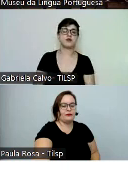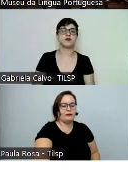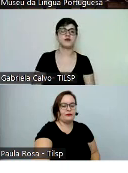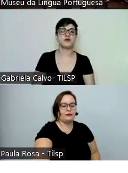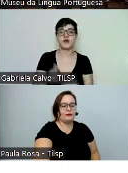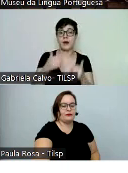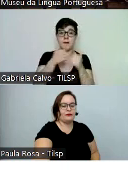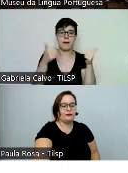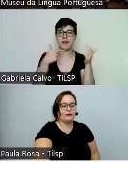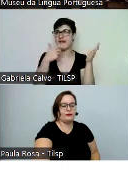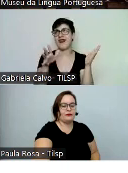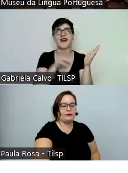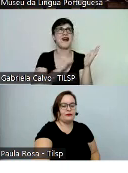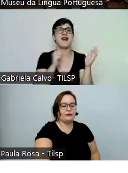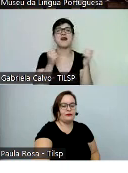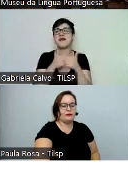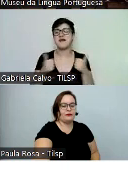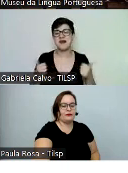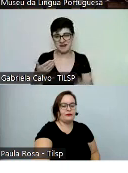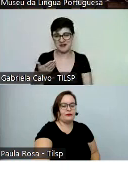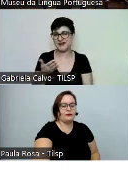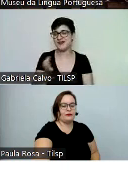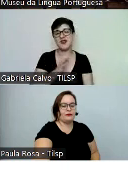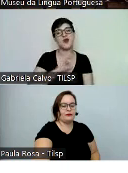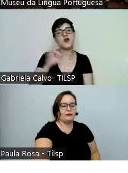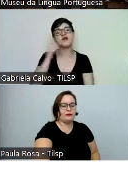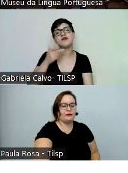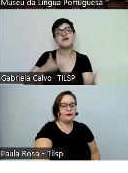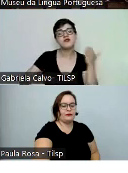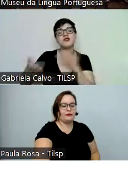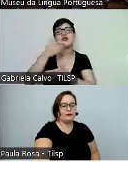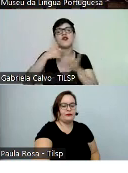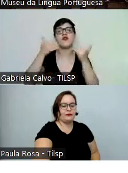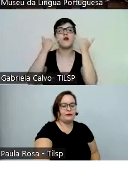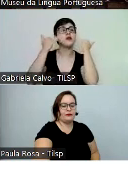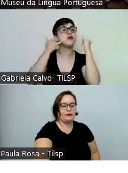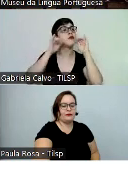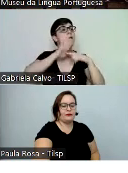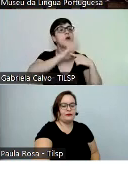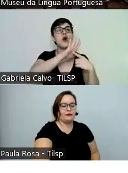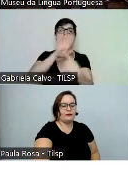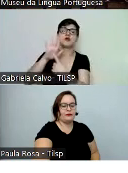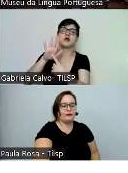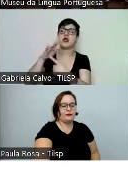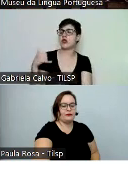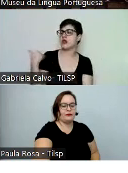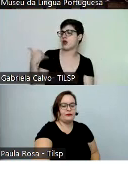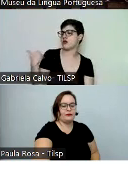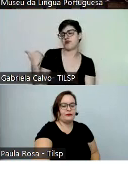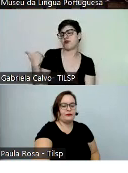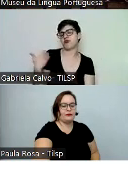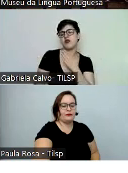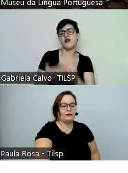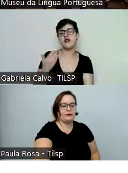mapas mapas São uma forma excelente de compartilhar informações com o público independentemente da idade e da língua que eles